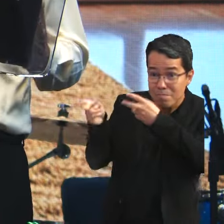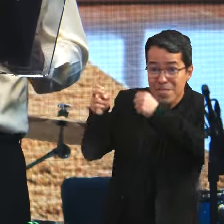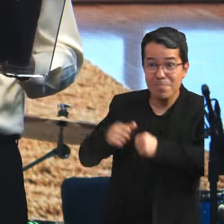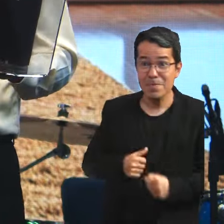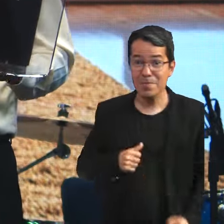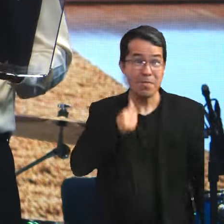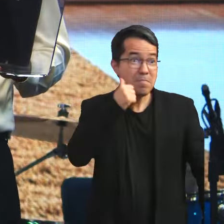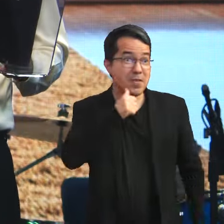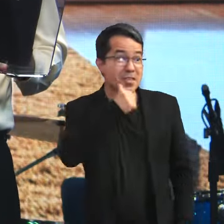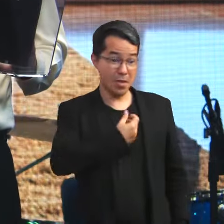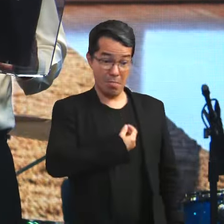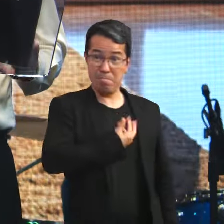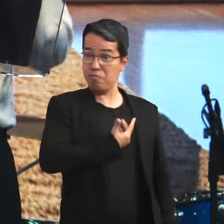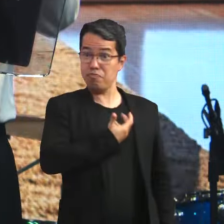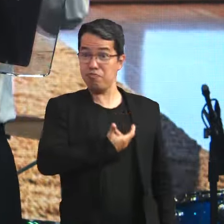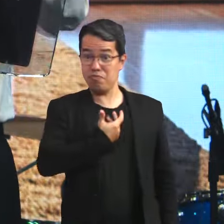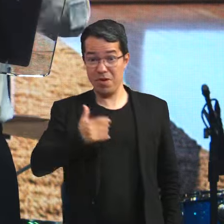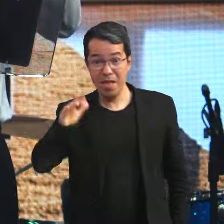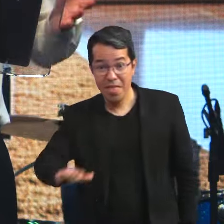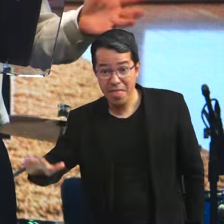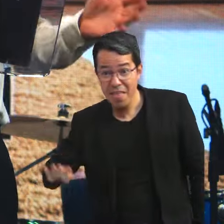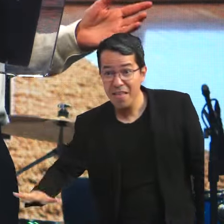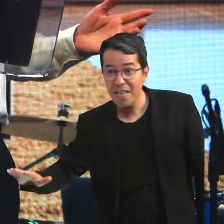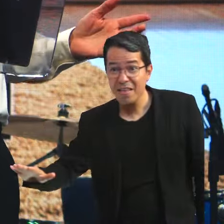erha era uma menina